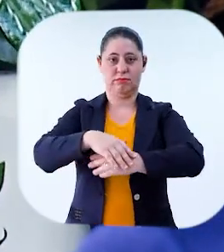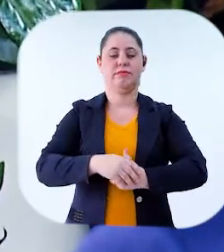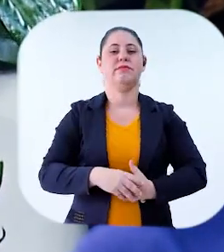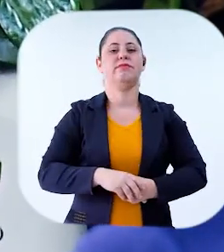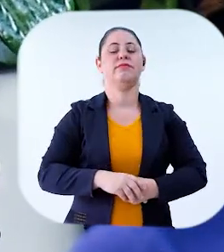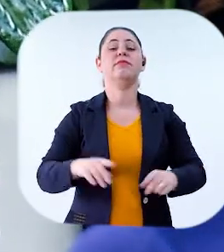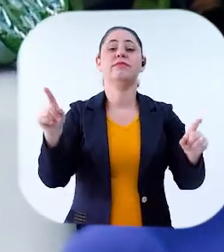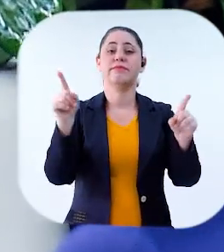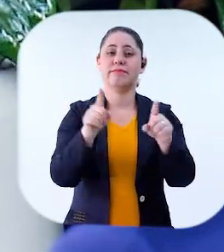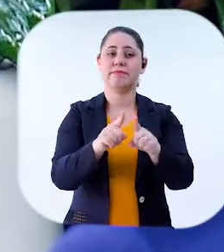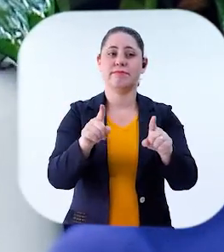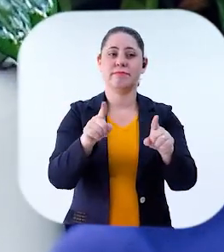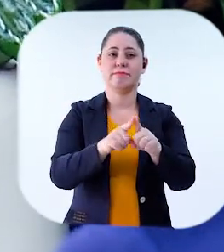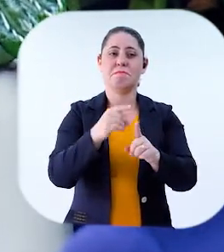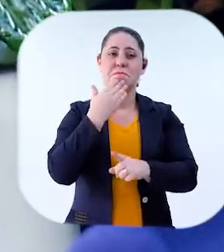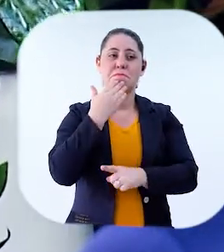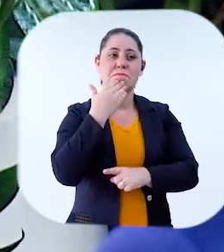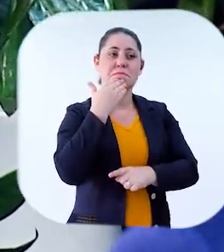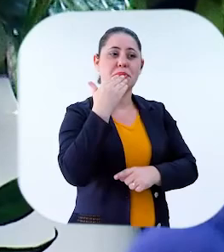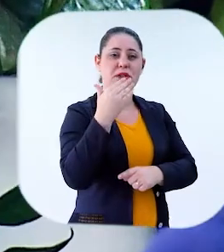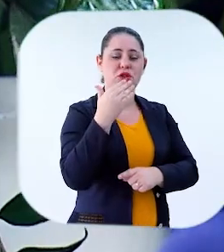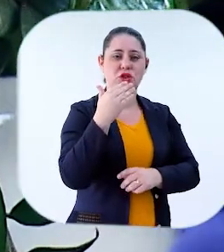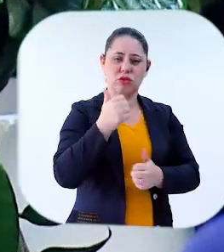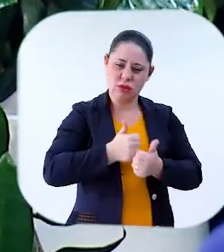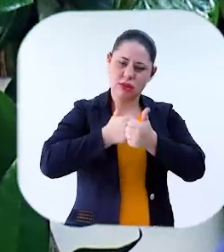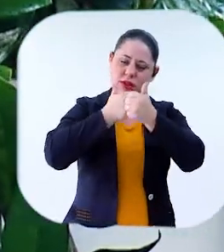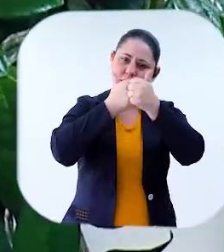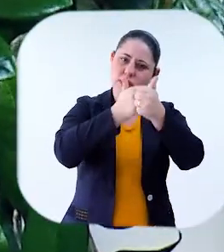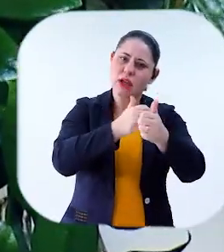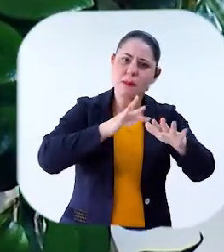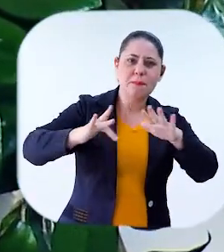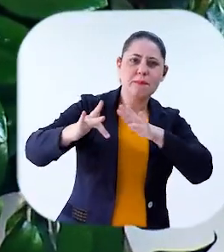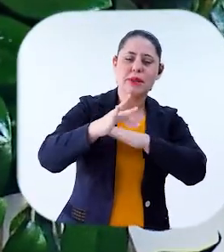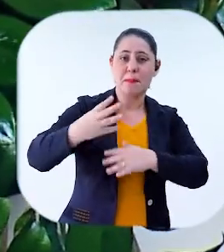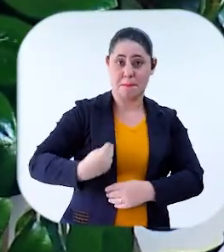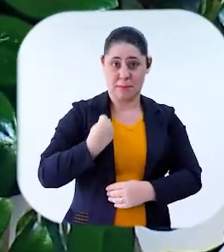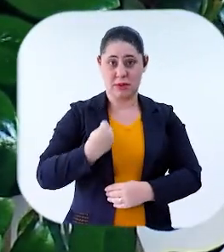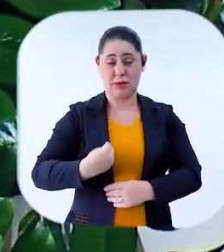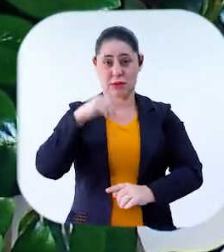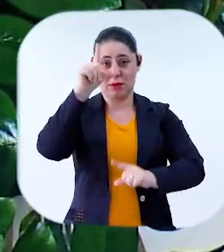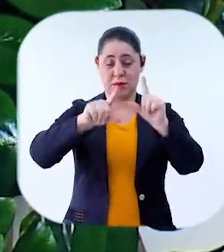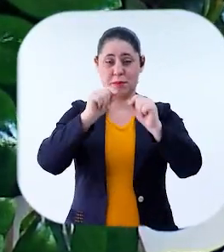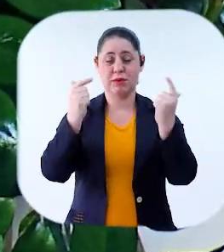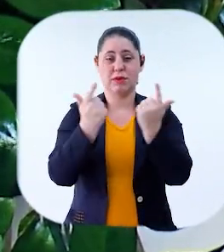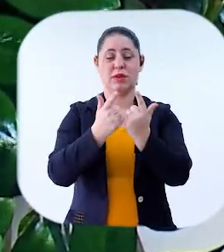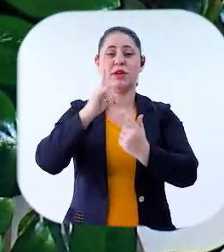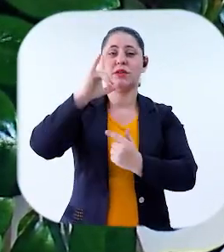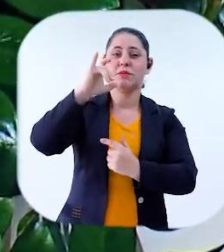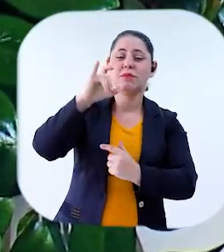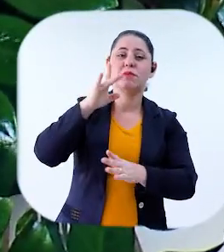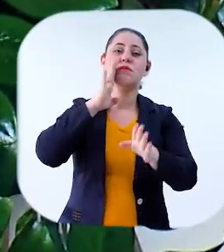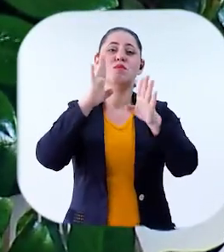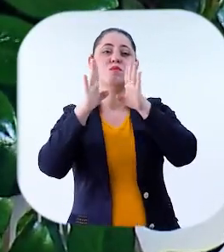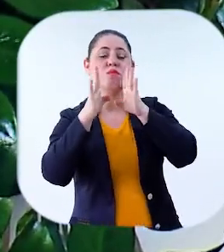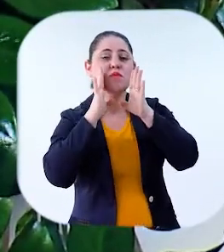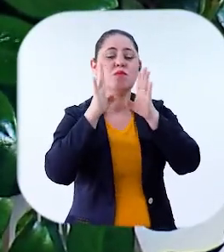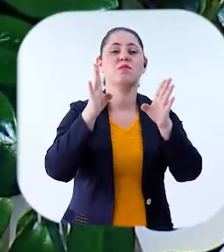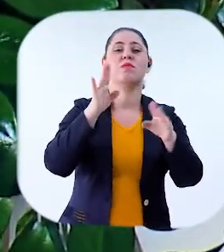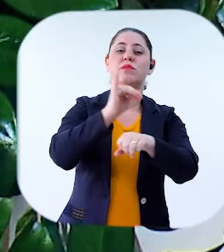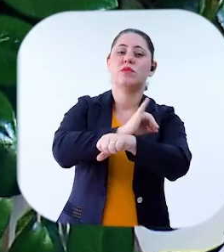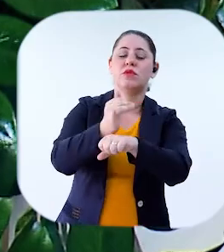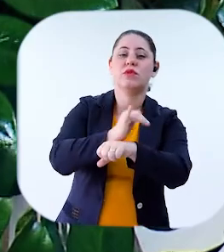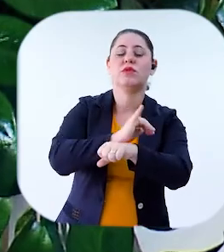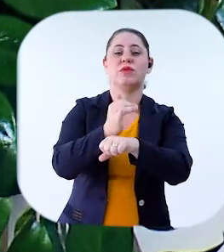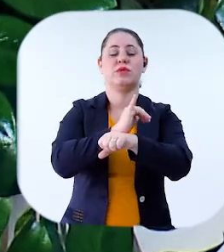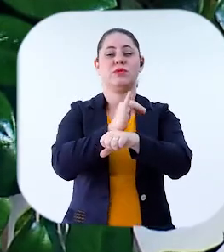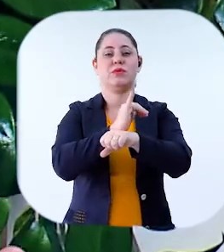rua. Também deixo aqui o último pedido para que você siga as nossas mídias sociais, continue participando do programa pelo Instagram, pelo Facebook,